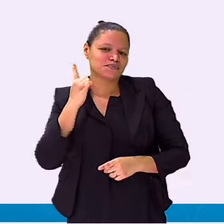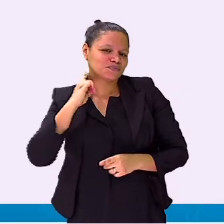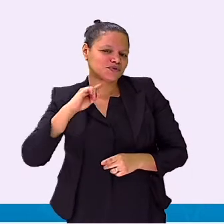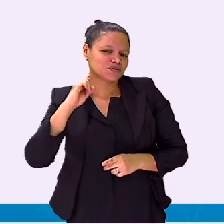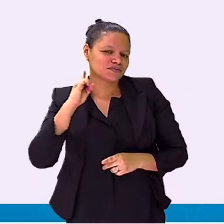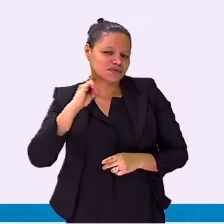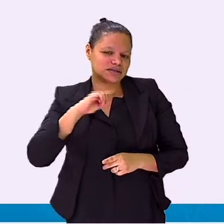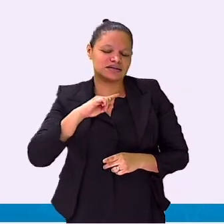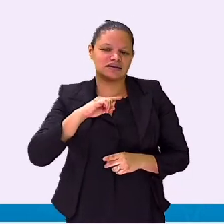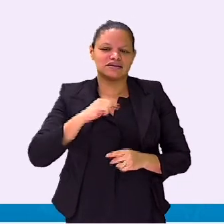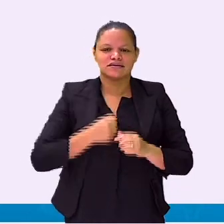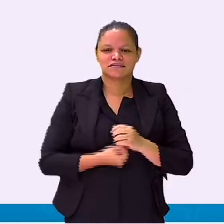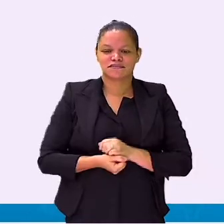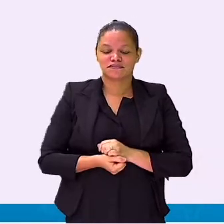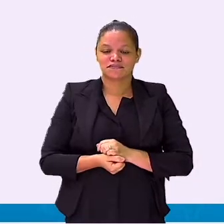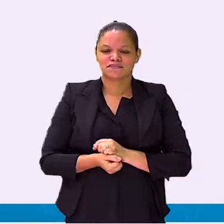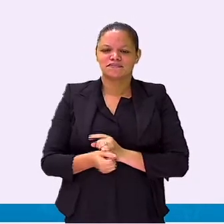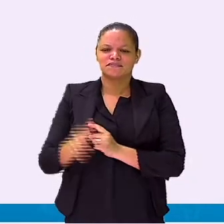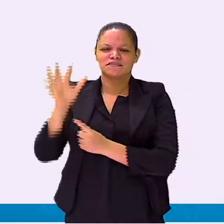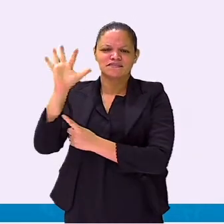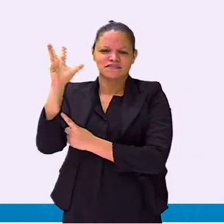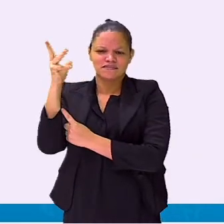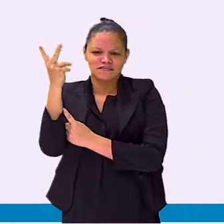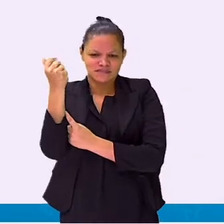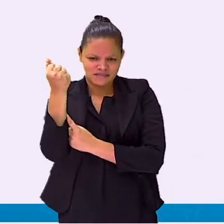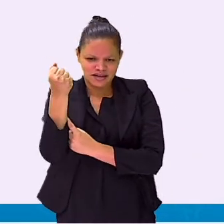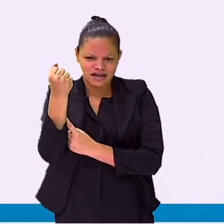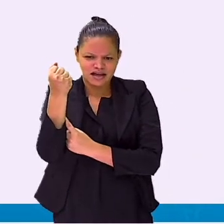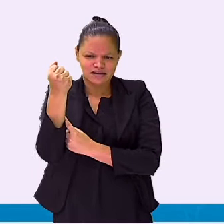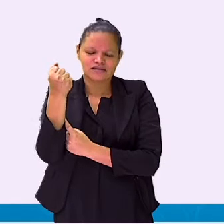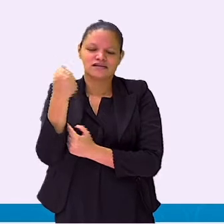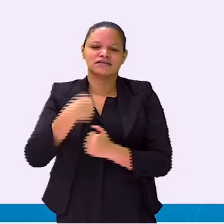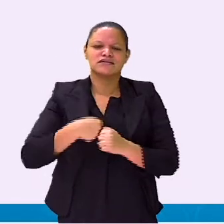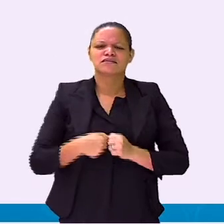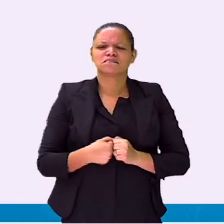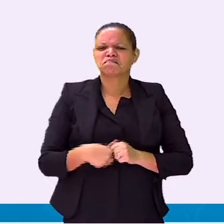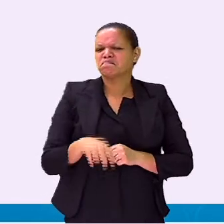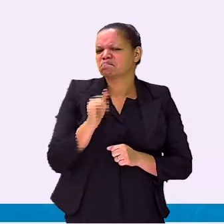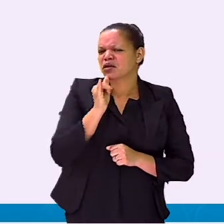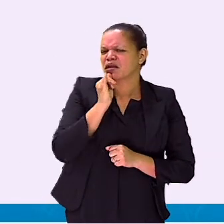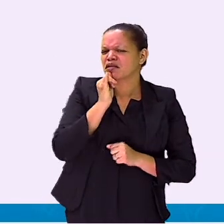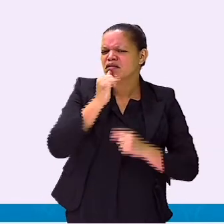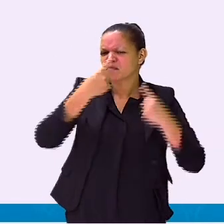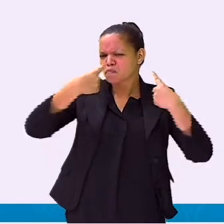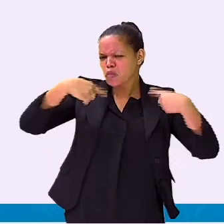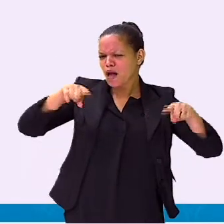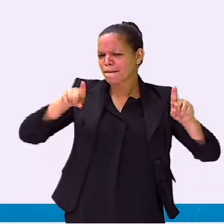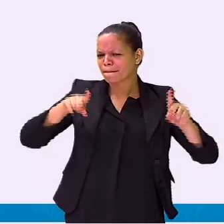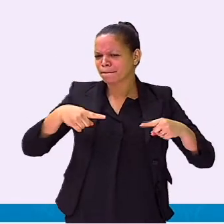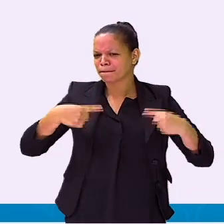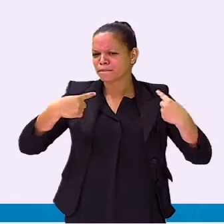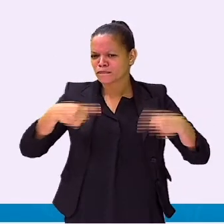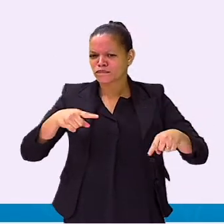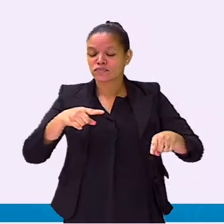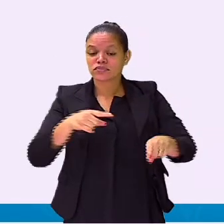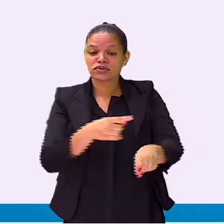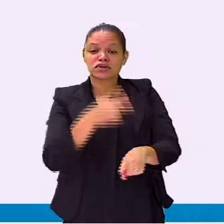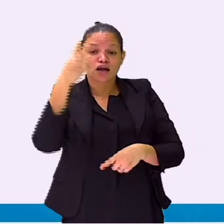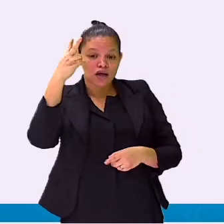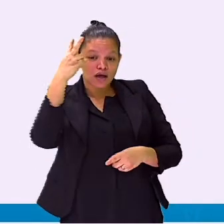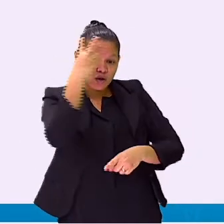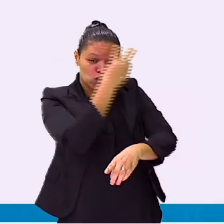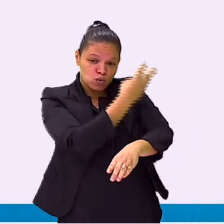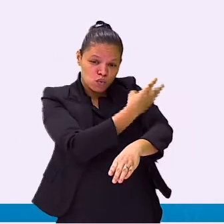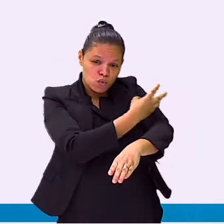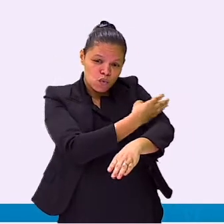Na arte barroca, nas modas sertanejas e ou nas tradições indígenas e africanas, a população